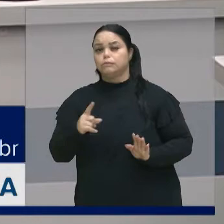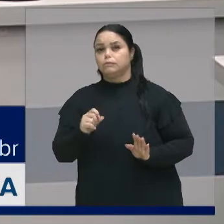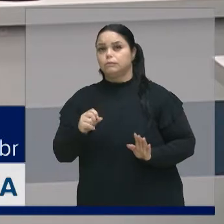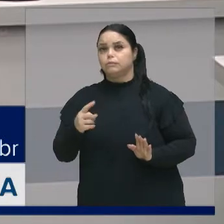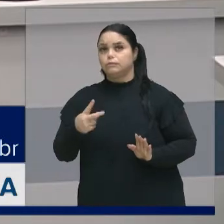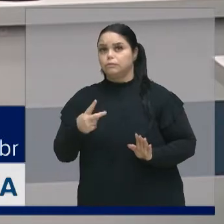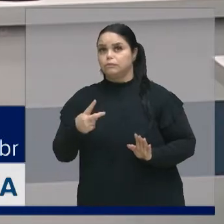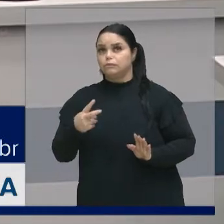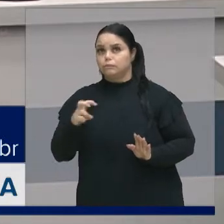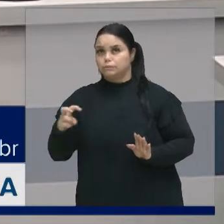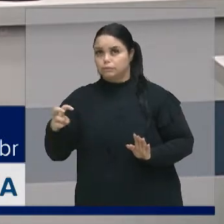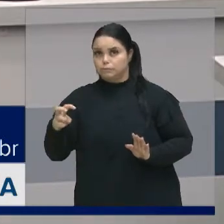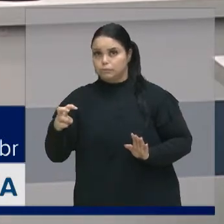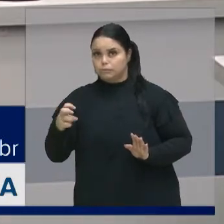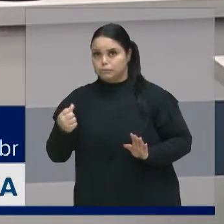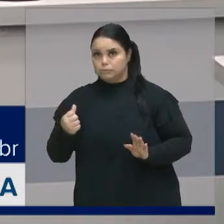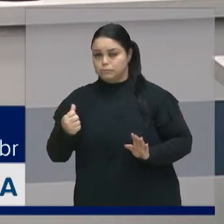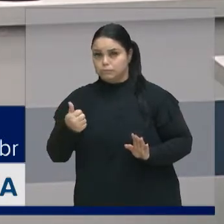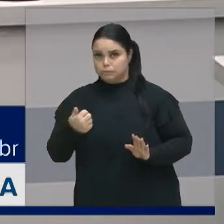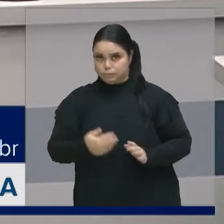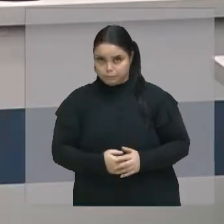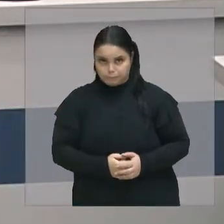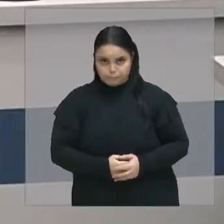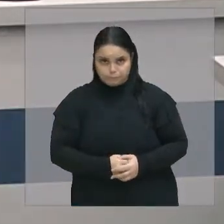e 1036.